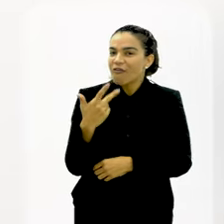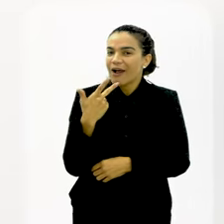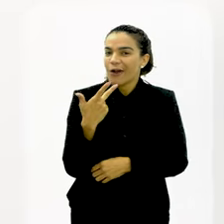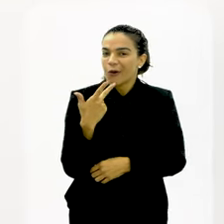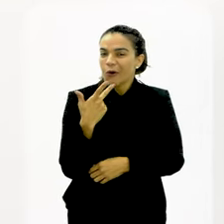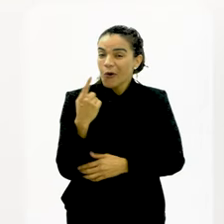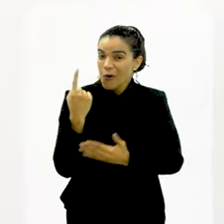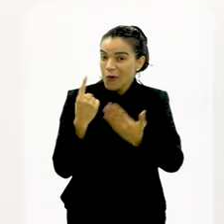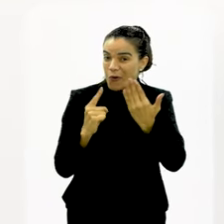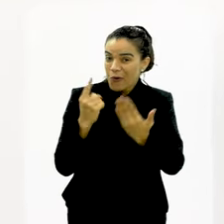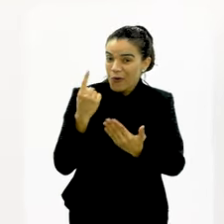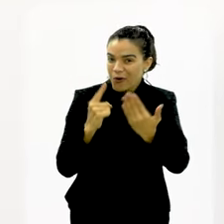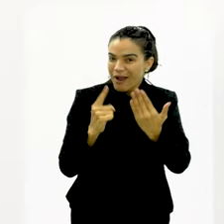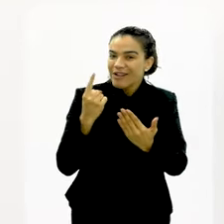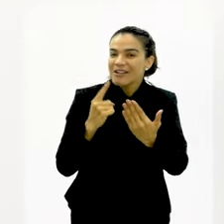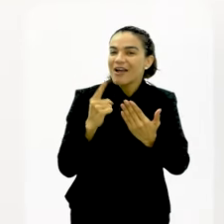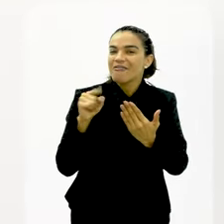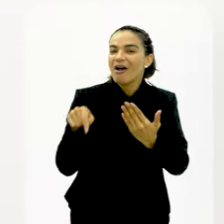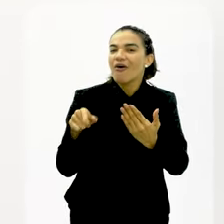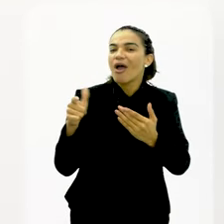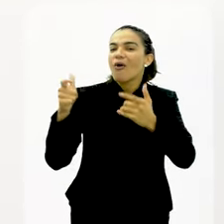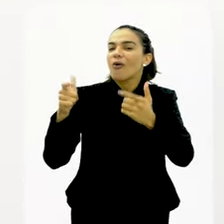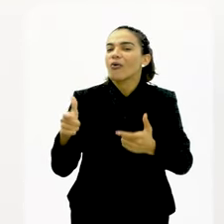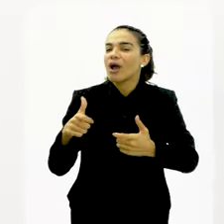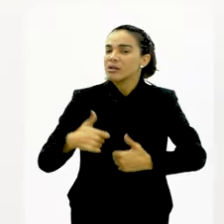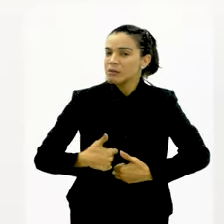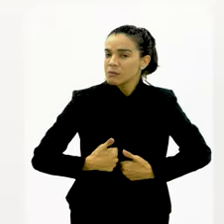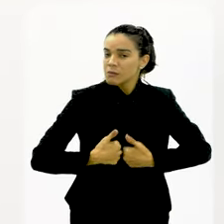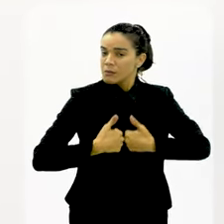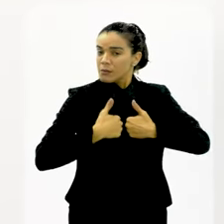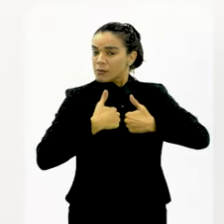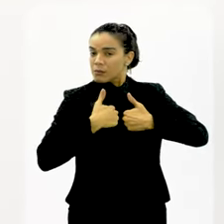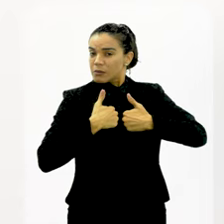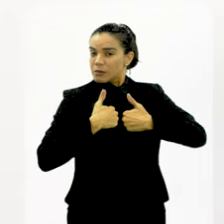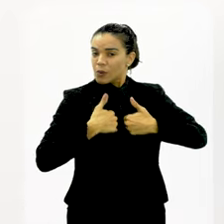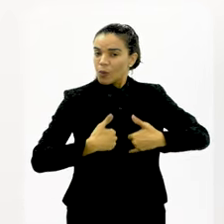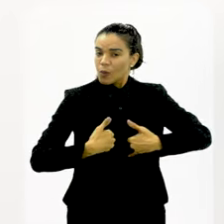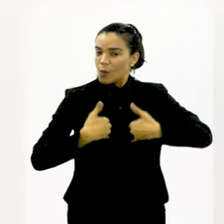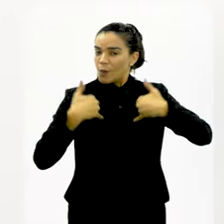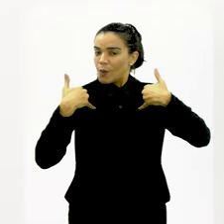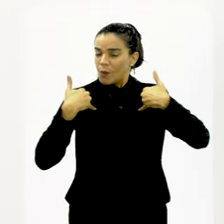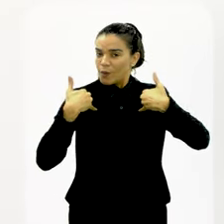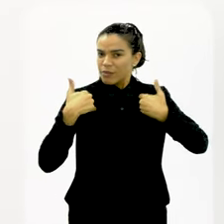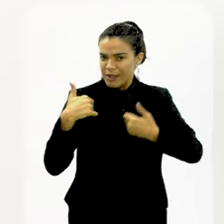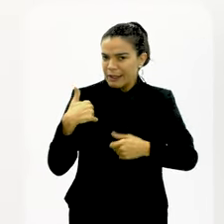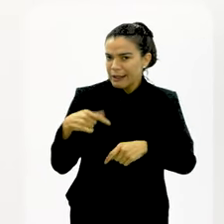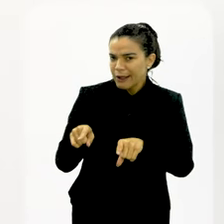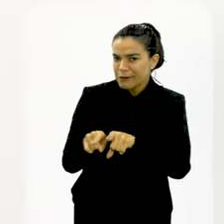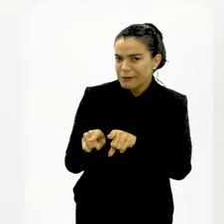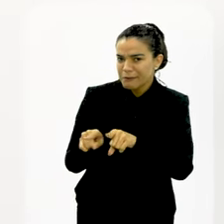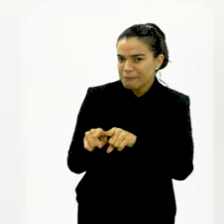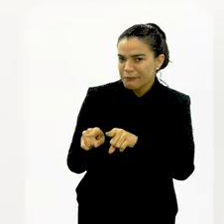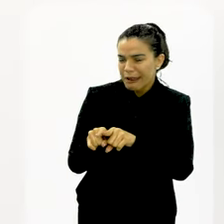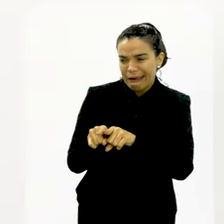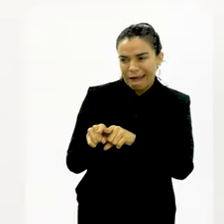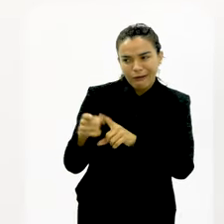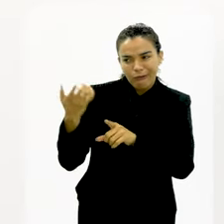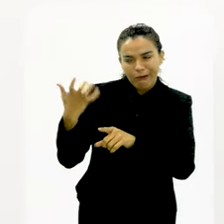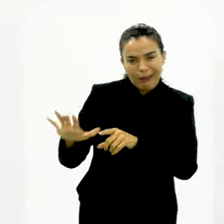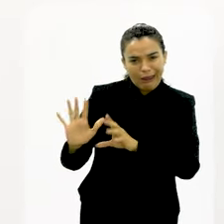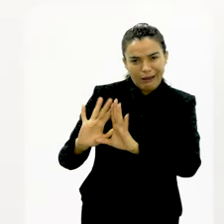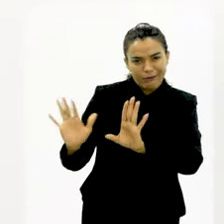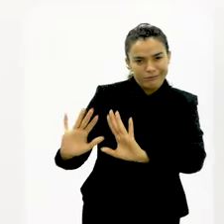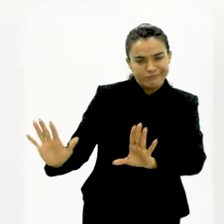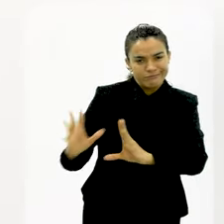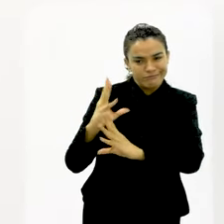falo que o carnaval é um castelo de egos, né? E é uma coisa que eu busco sempre